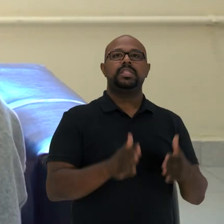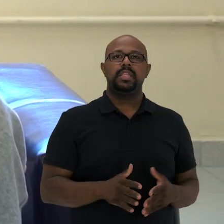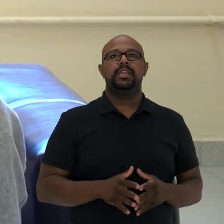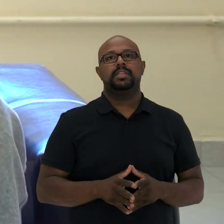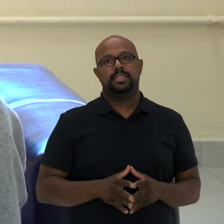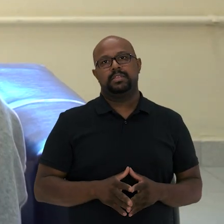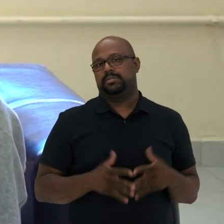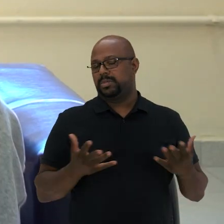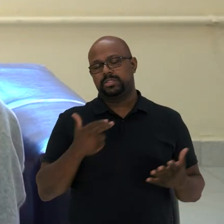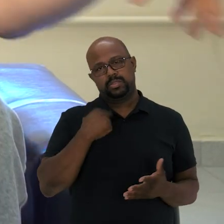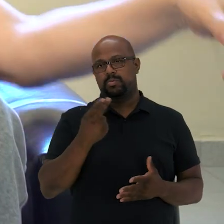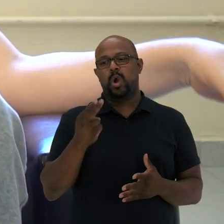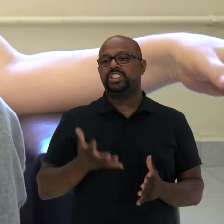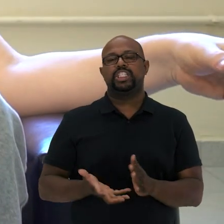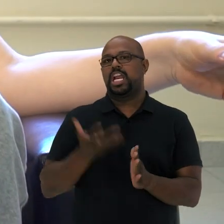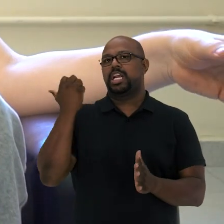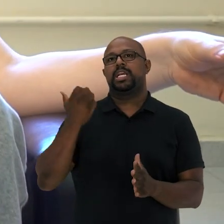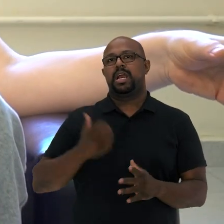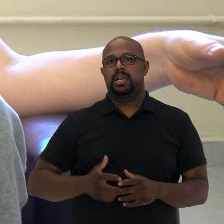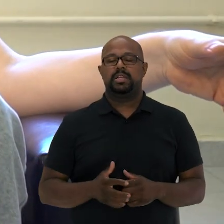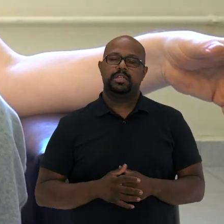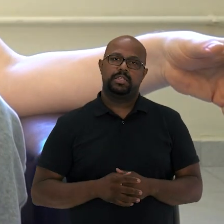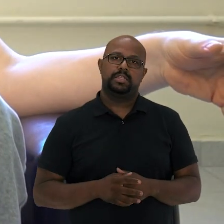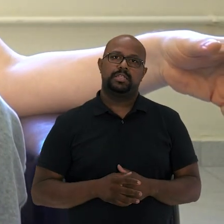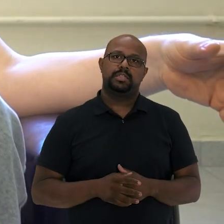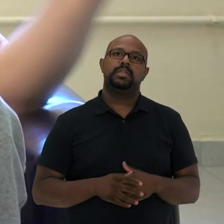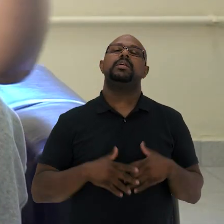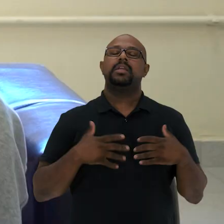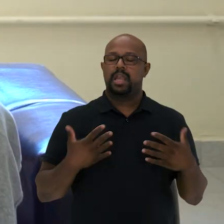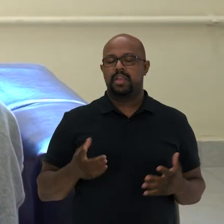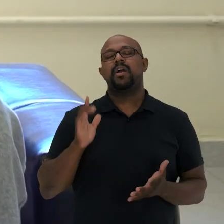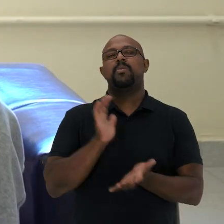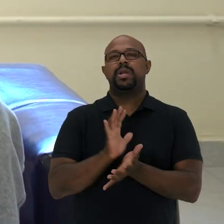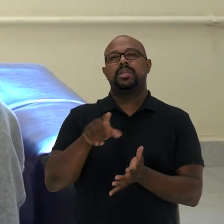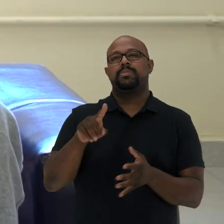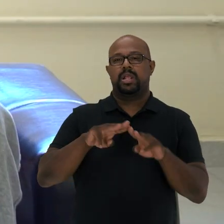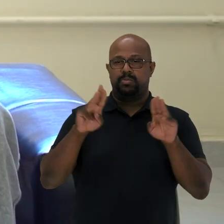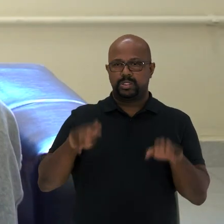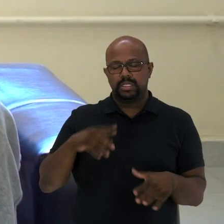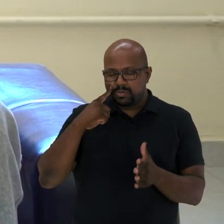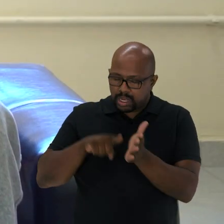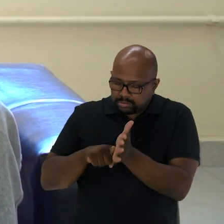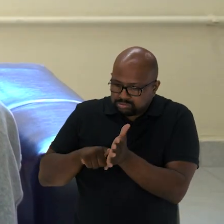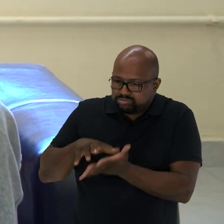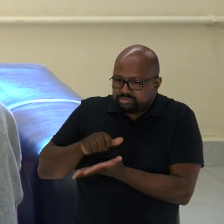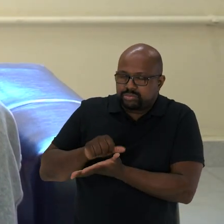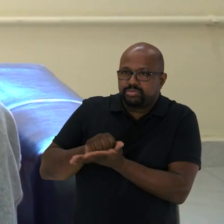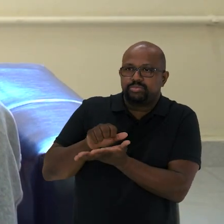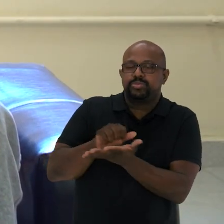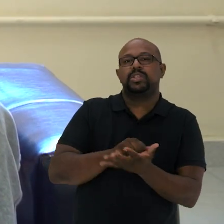lavoura. Mas tu não pode arrancar esses fósseis daí. E aí vai uma equipe lá do museu e mapeia os